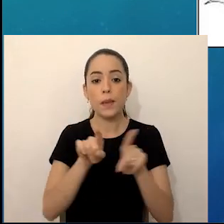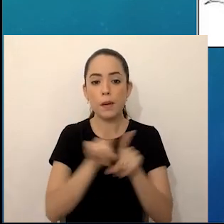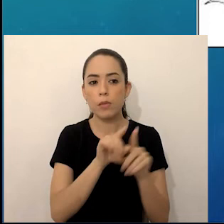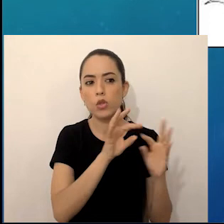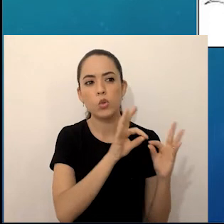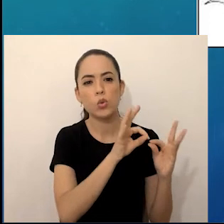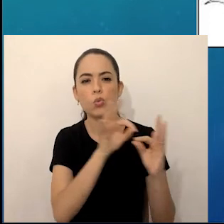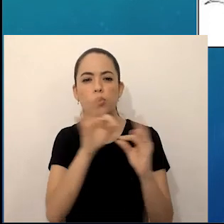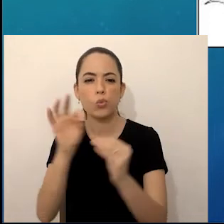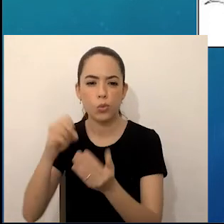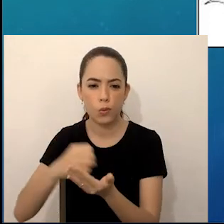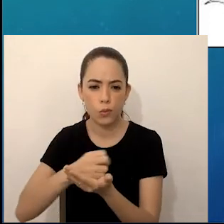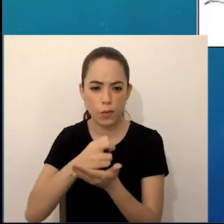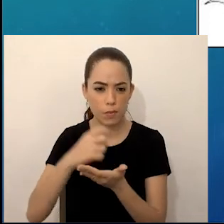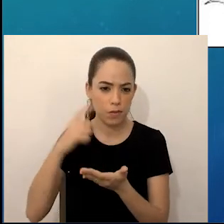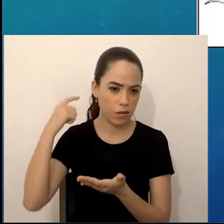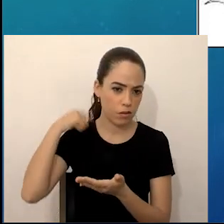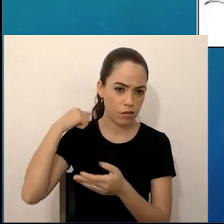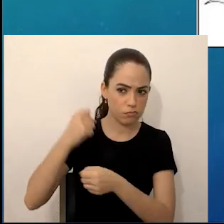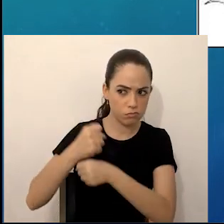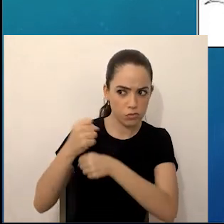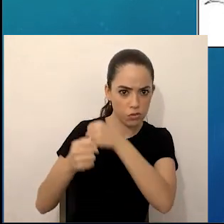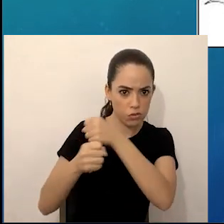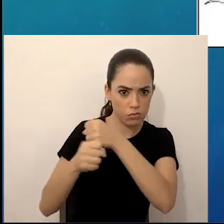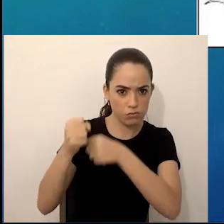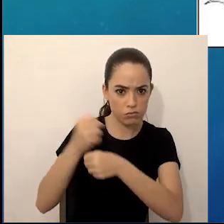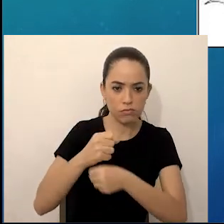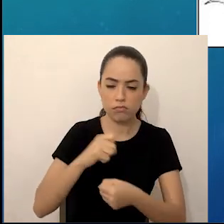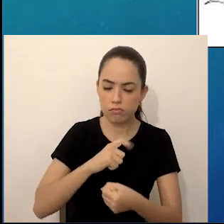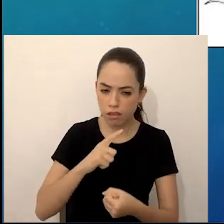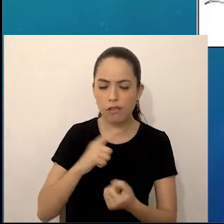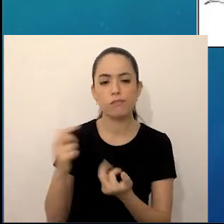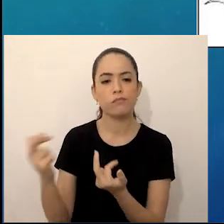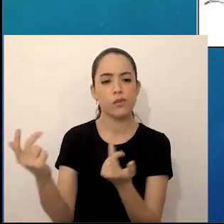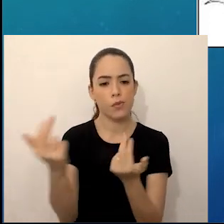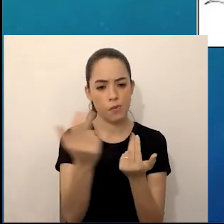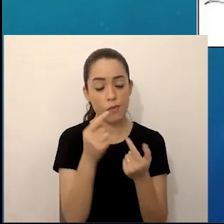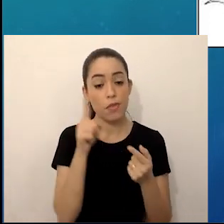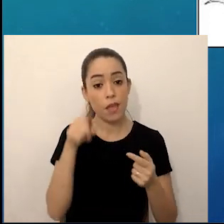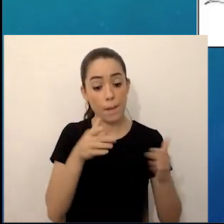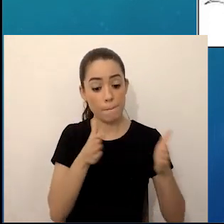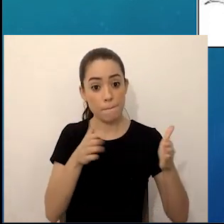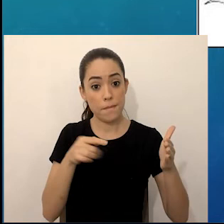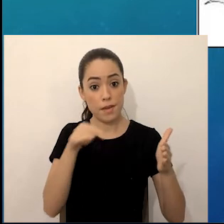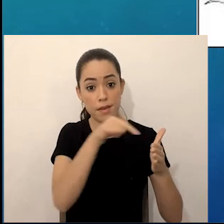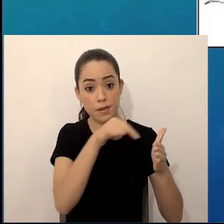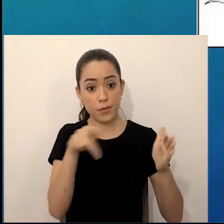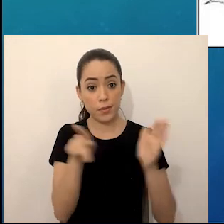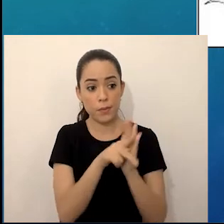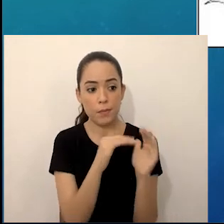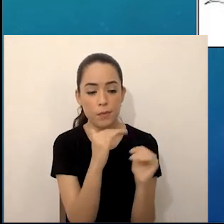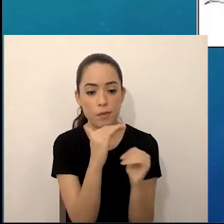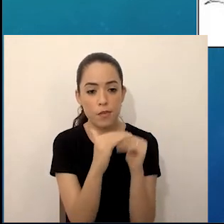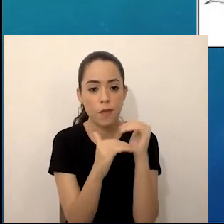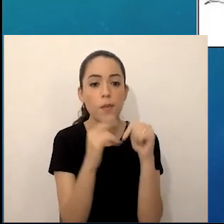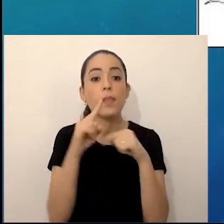embriões vertebrados, sendo um estágio no desenvolvimento de rins